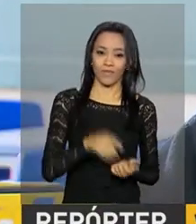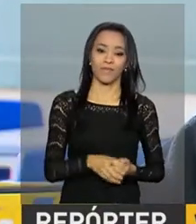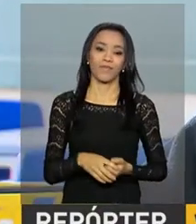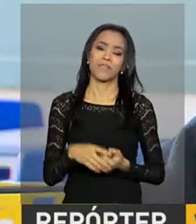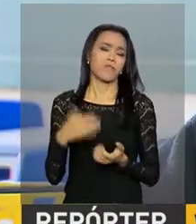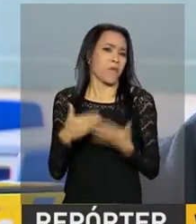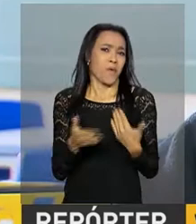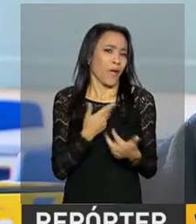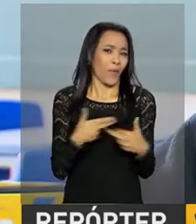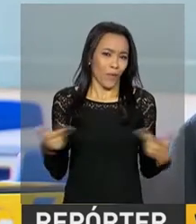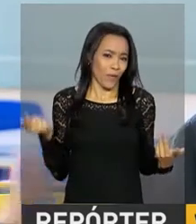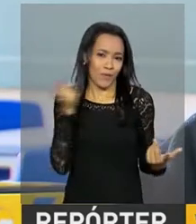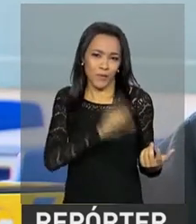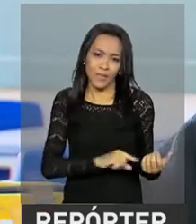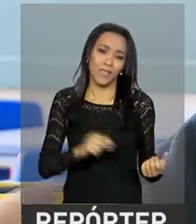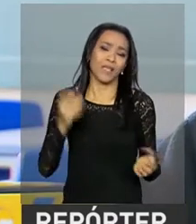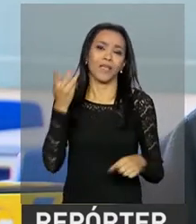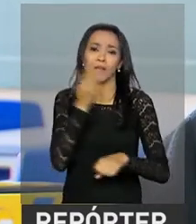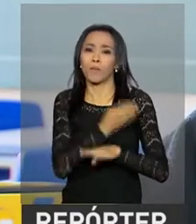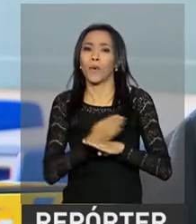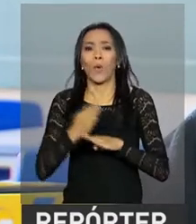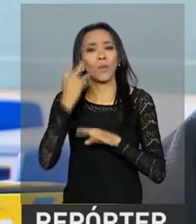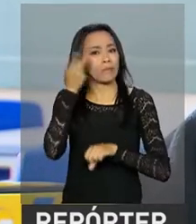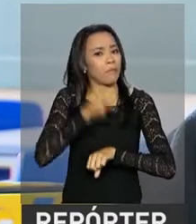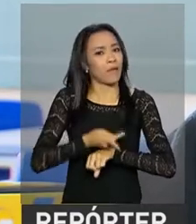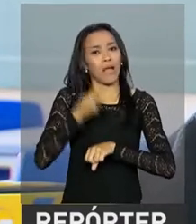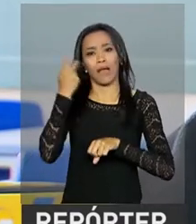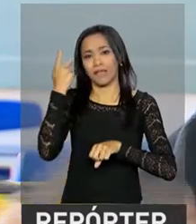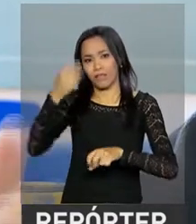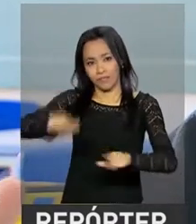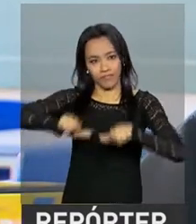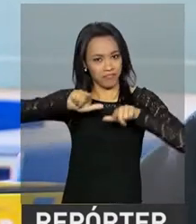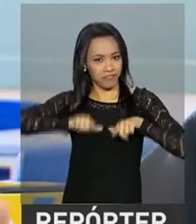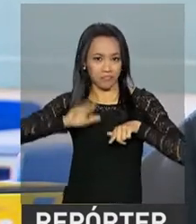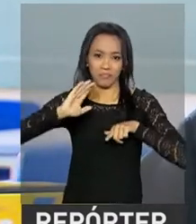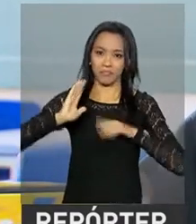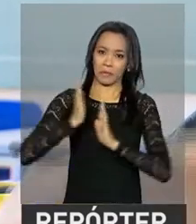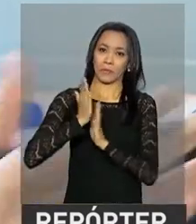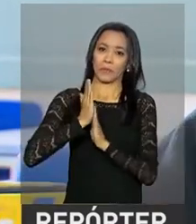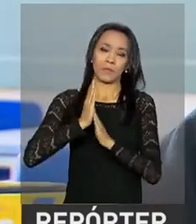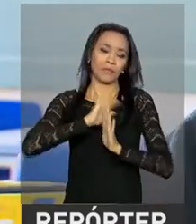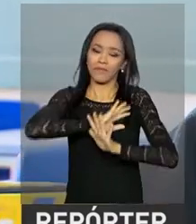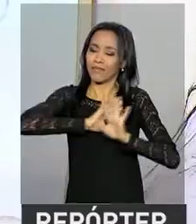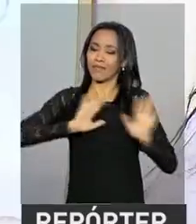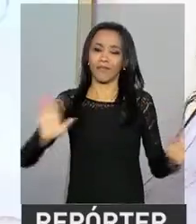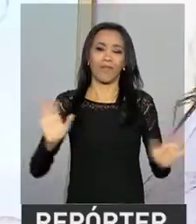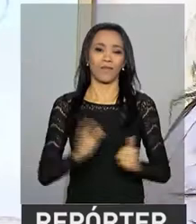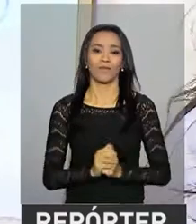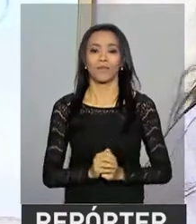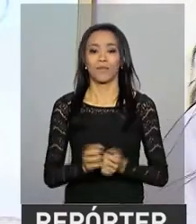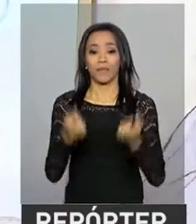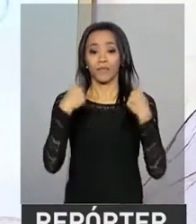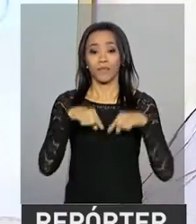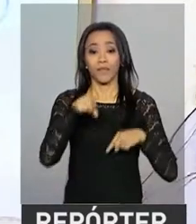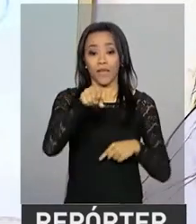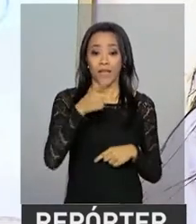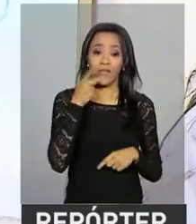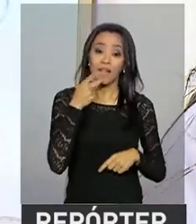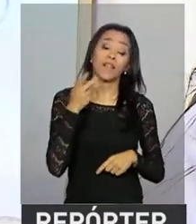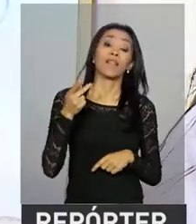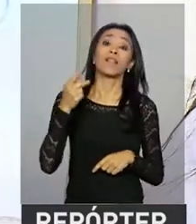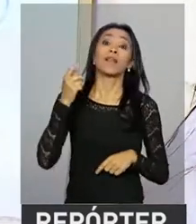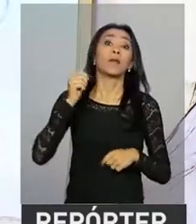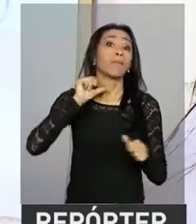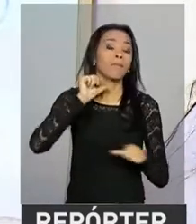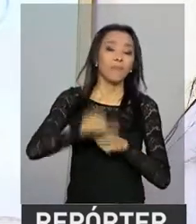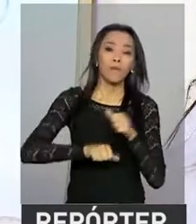coisa assim tá bom. Bronze, prata, menção honrosa também já tá ótimo. Só participar da Olimpíada já é uma grande honra. Muda toda